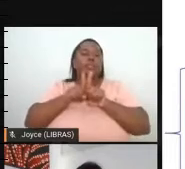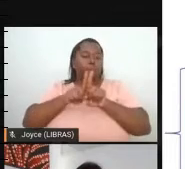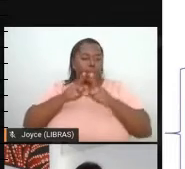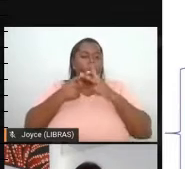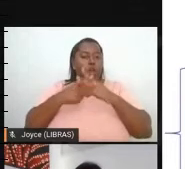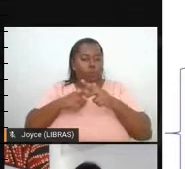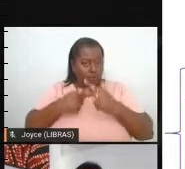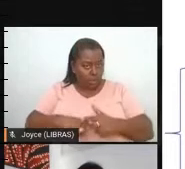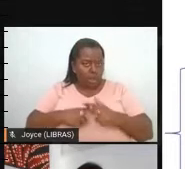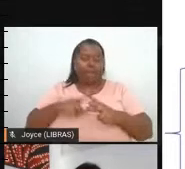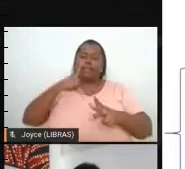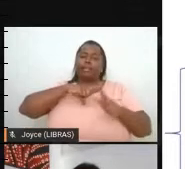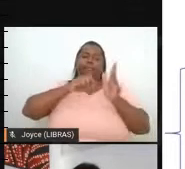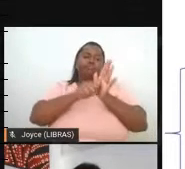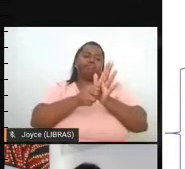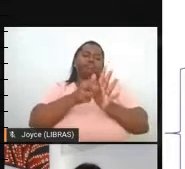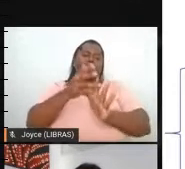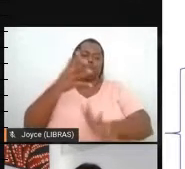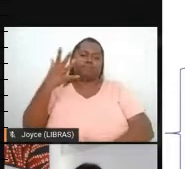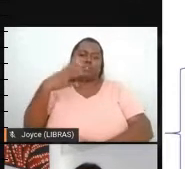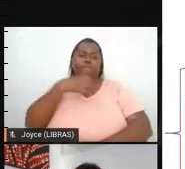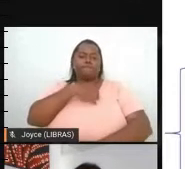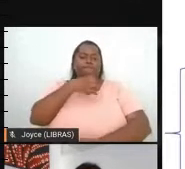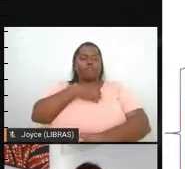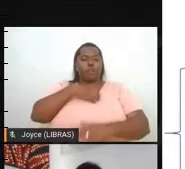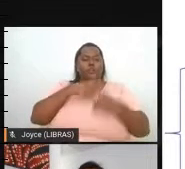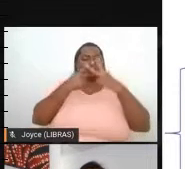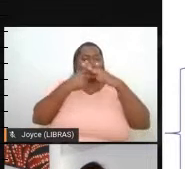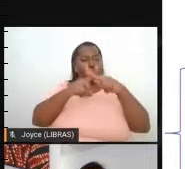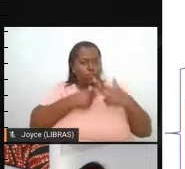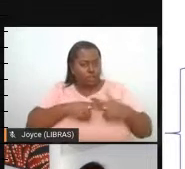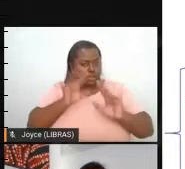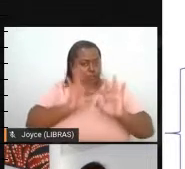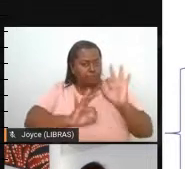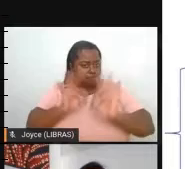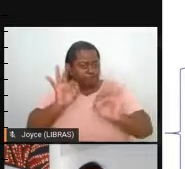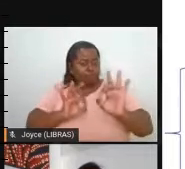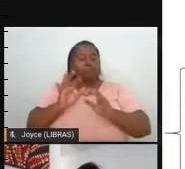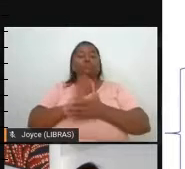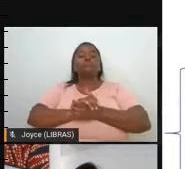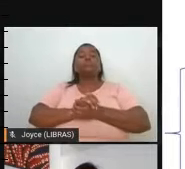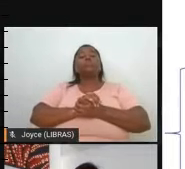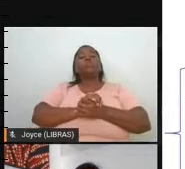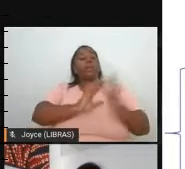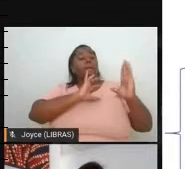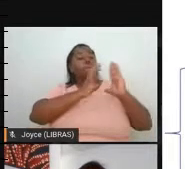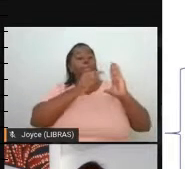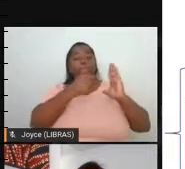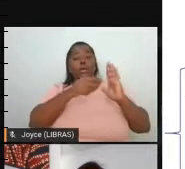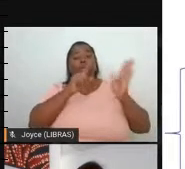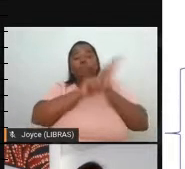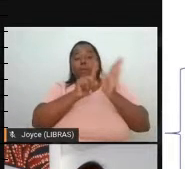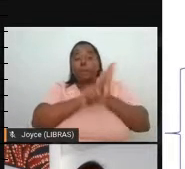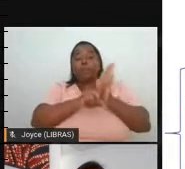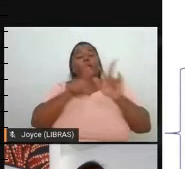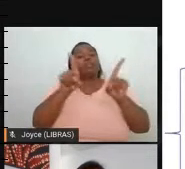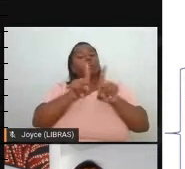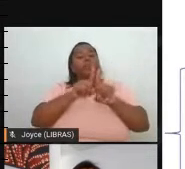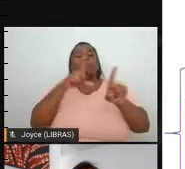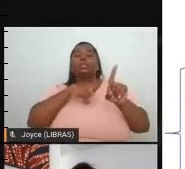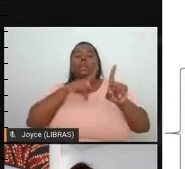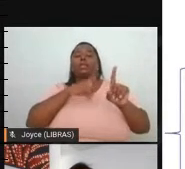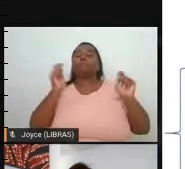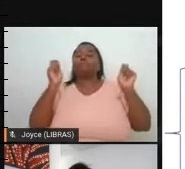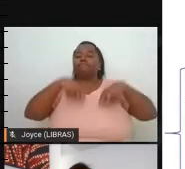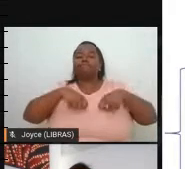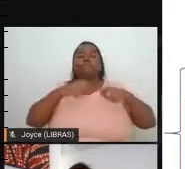uma infinidade aí de configurações. E o banco de questões, como eu falei, tem vários tipos de questão que eu posso colocar lá